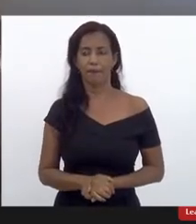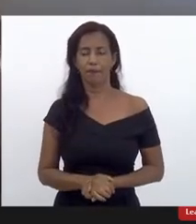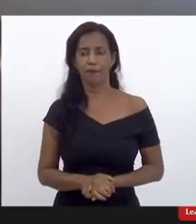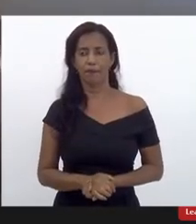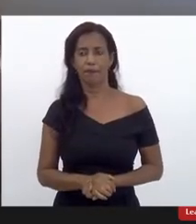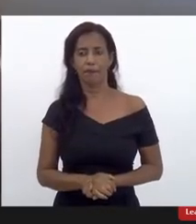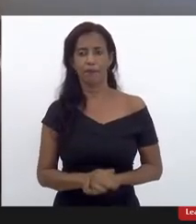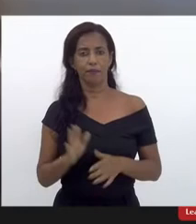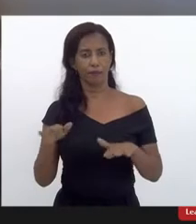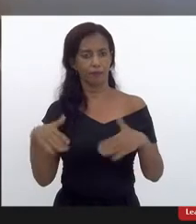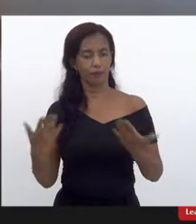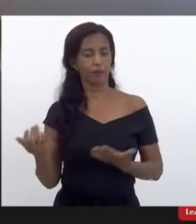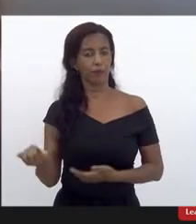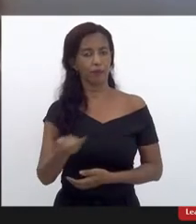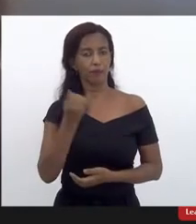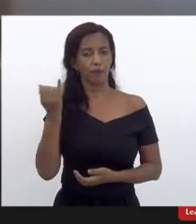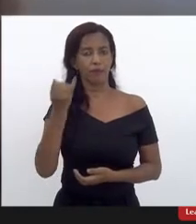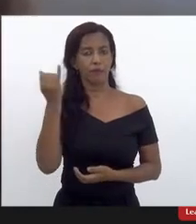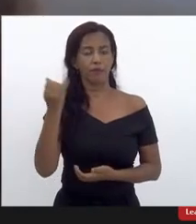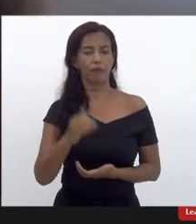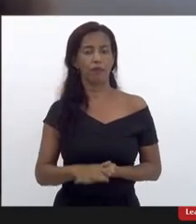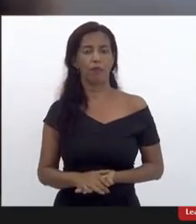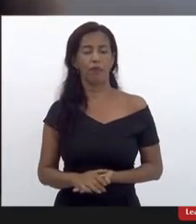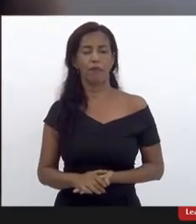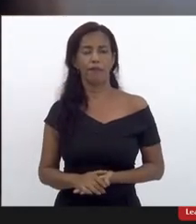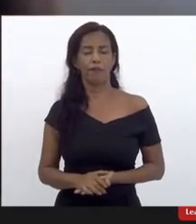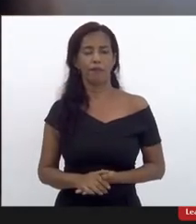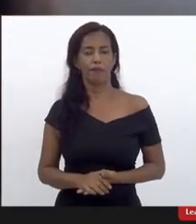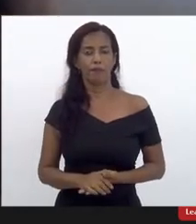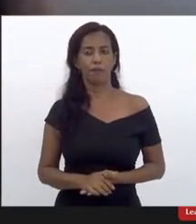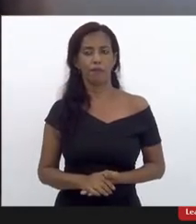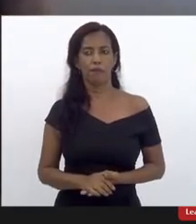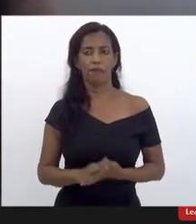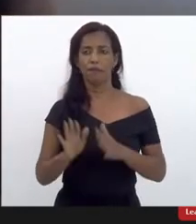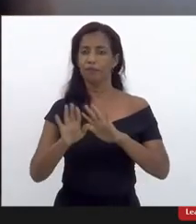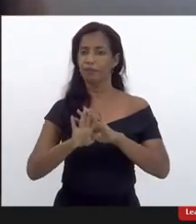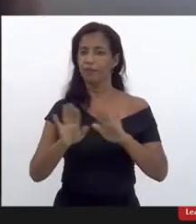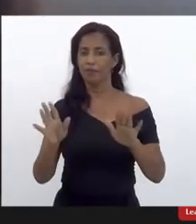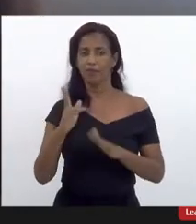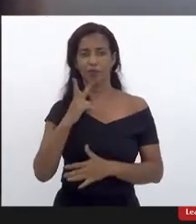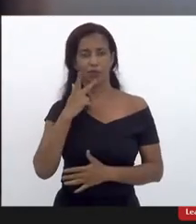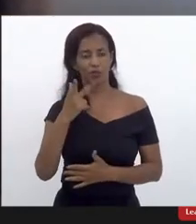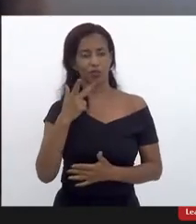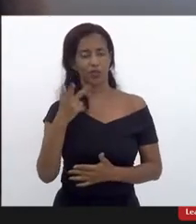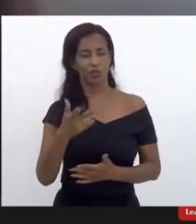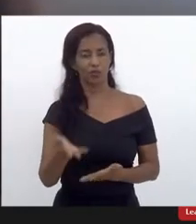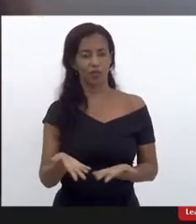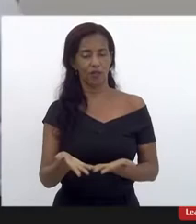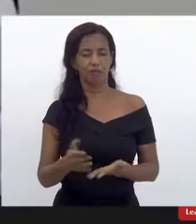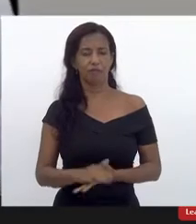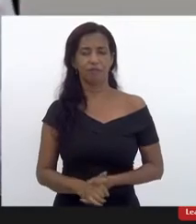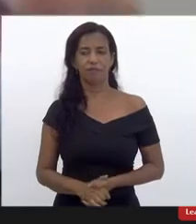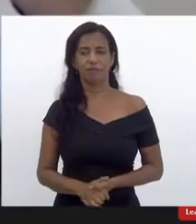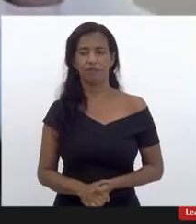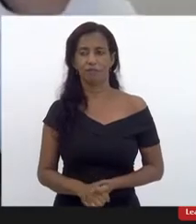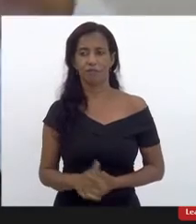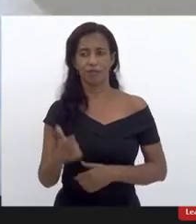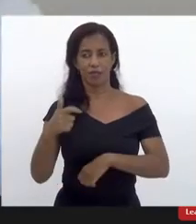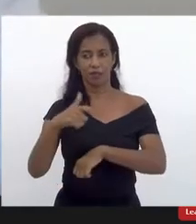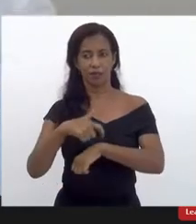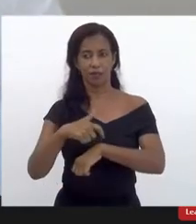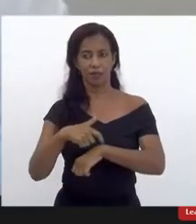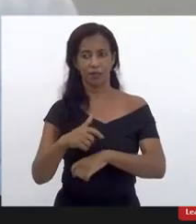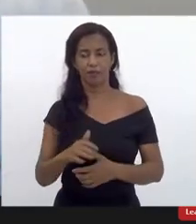gratificação. Então, é importante essa isonomia. Era só isso que eu gostaria de colocar, de pontuar nesse